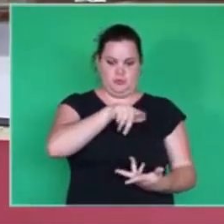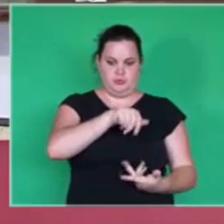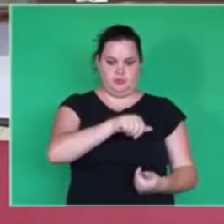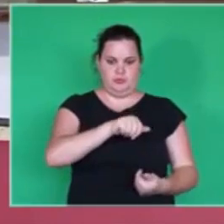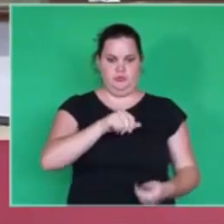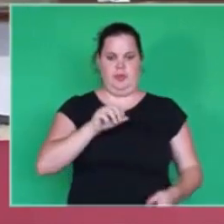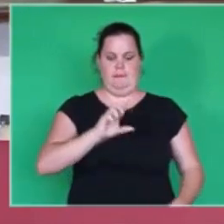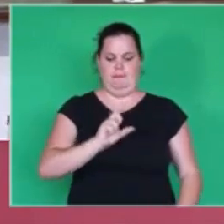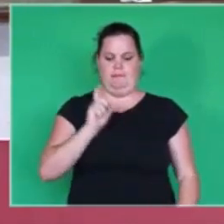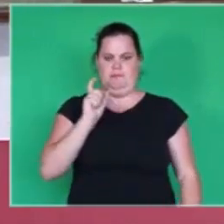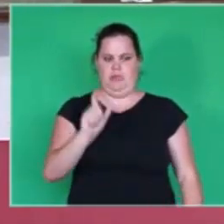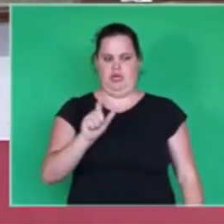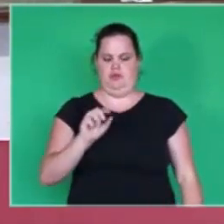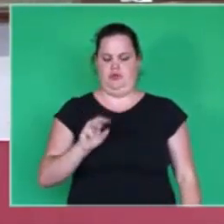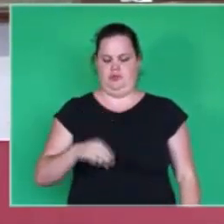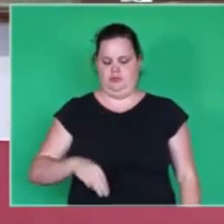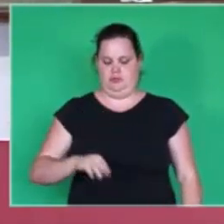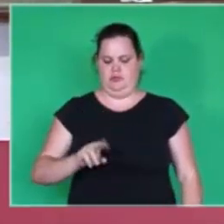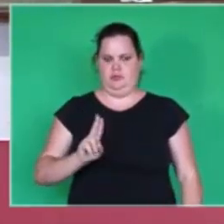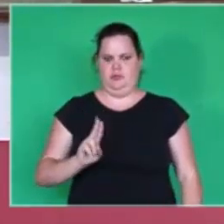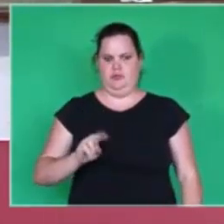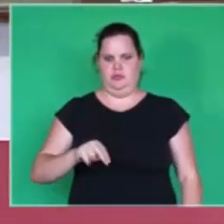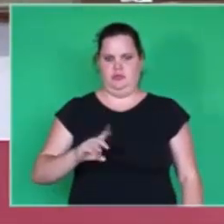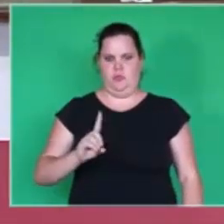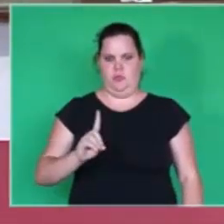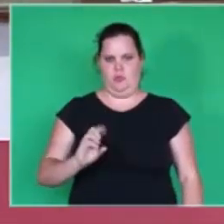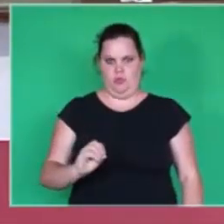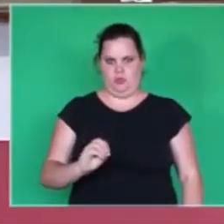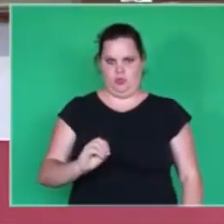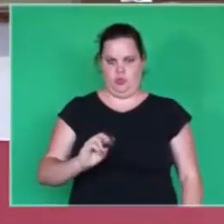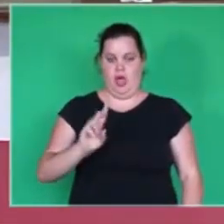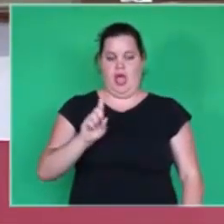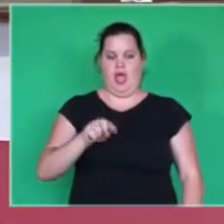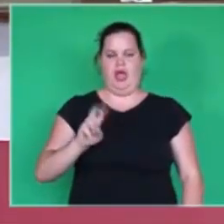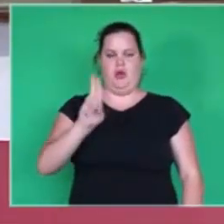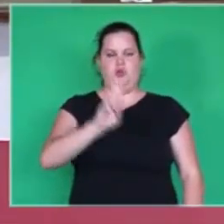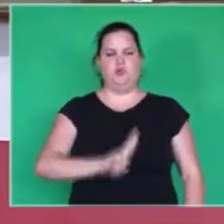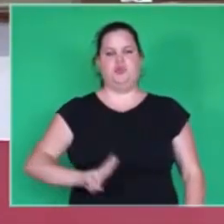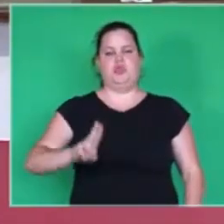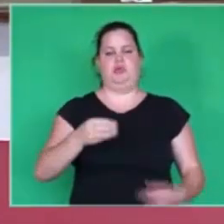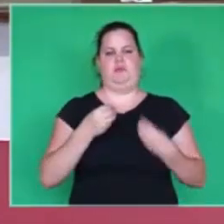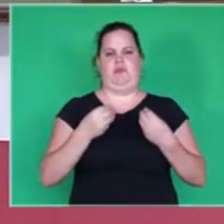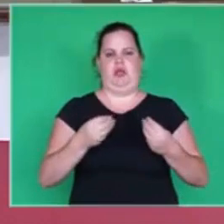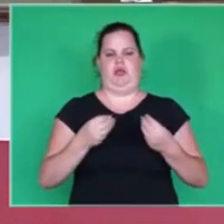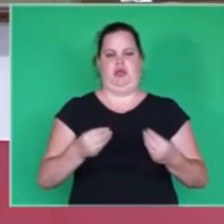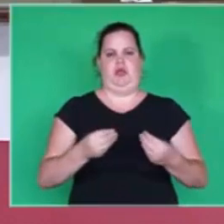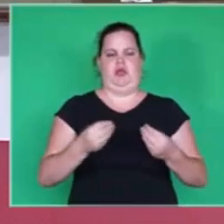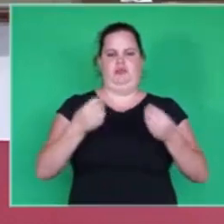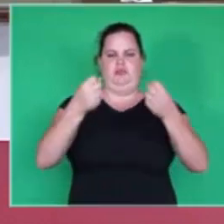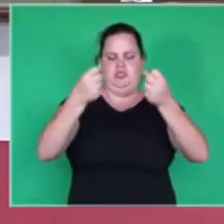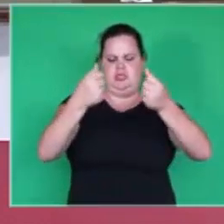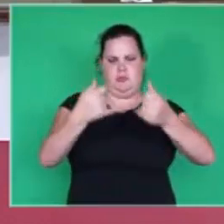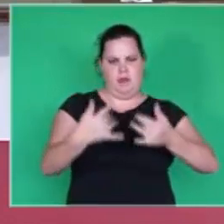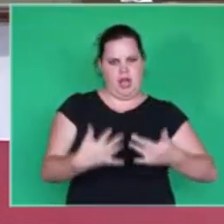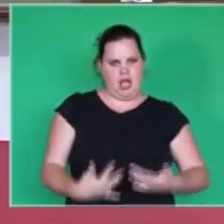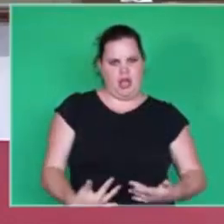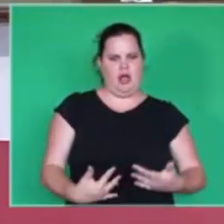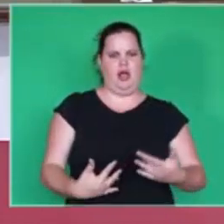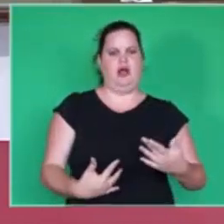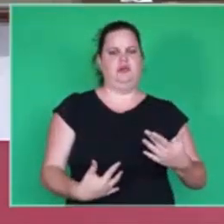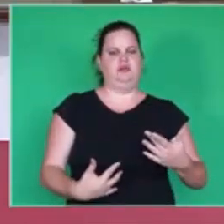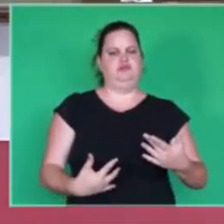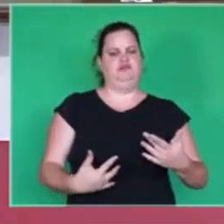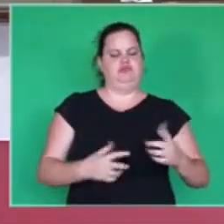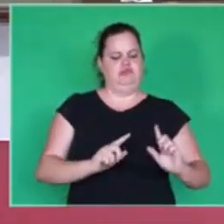para descrever a operação do homem, da carne, com o adversário. Então,